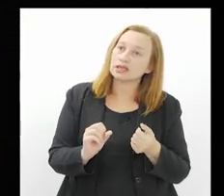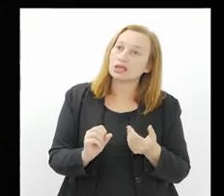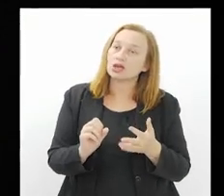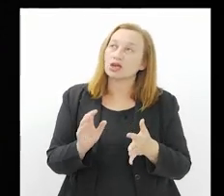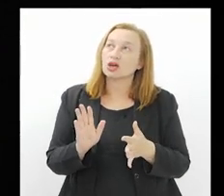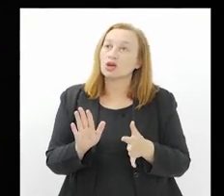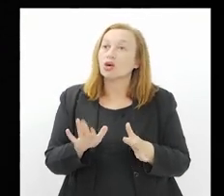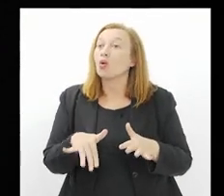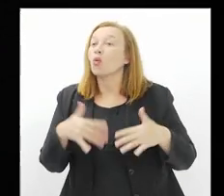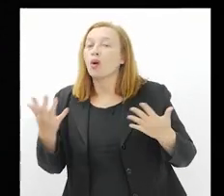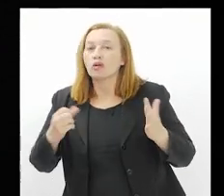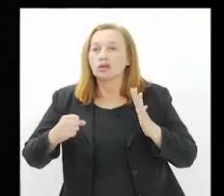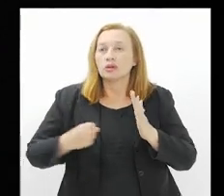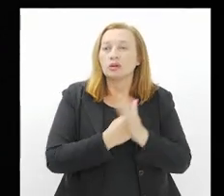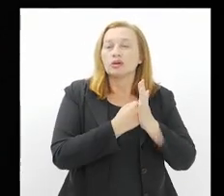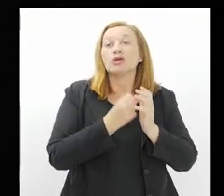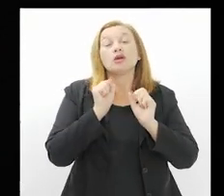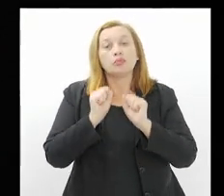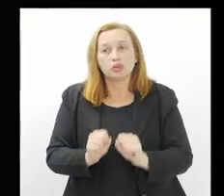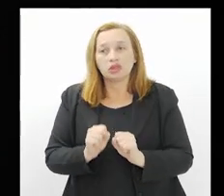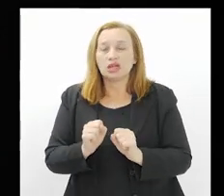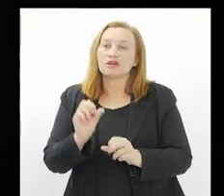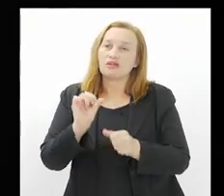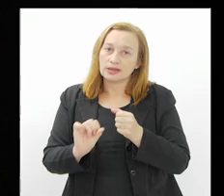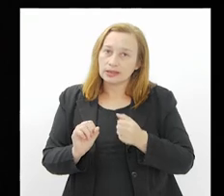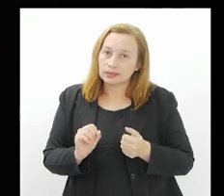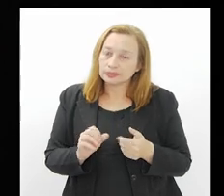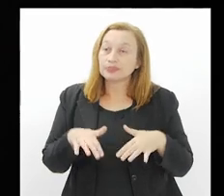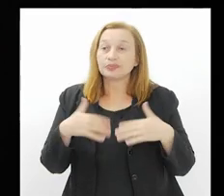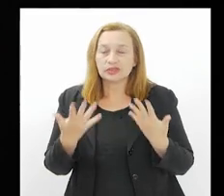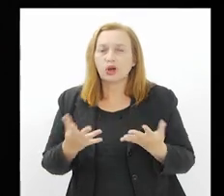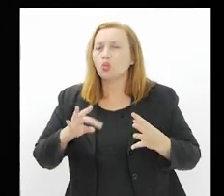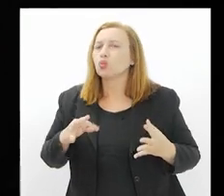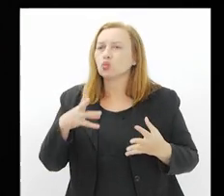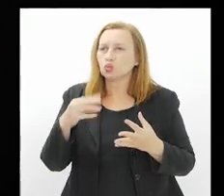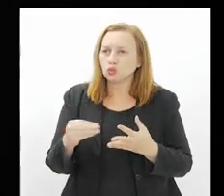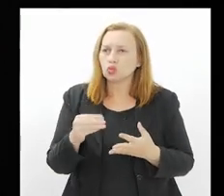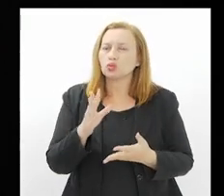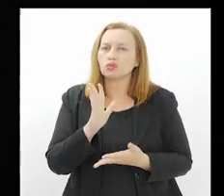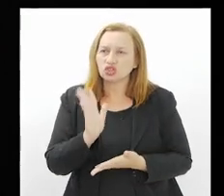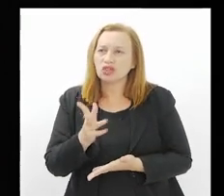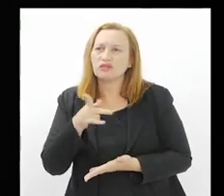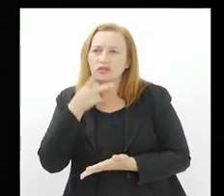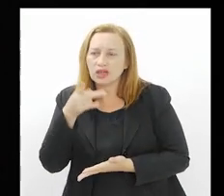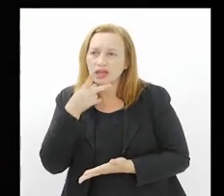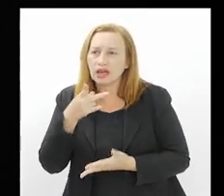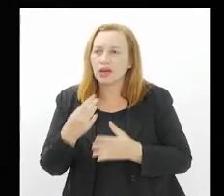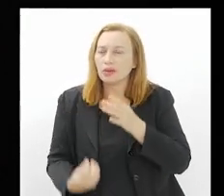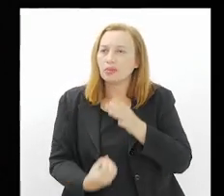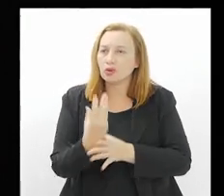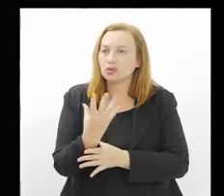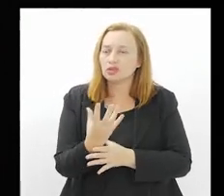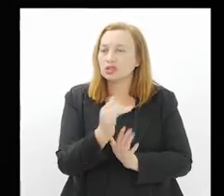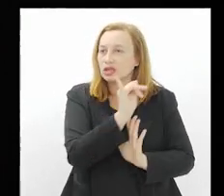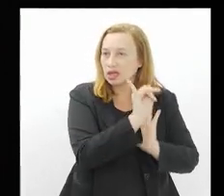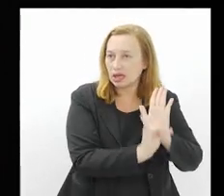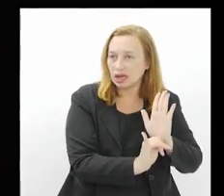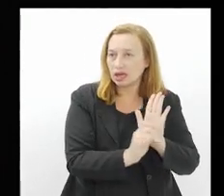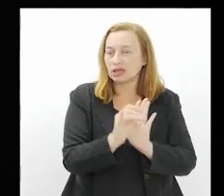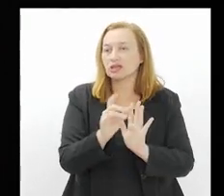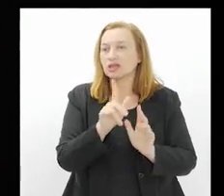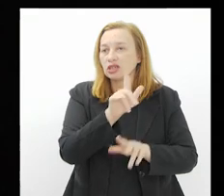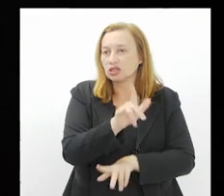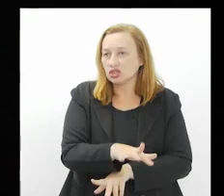ser feito, né, ou quais serão os impactos, também o que poderia ser feito. Né? E tudo isso, como eu disse, é produzido